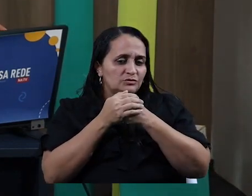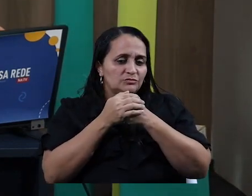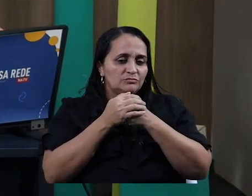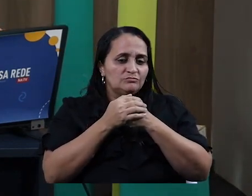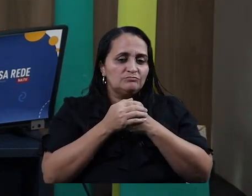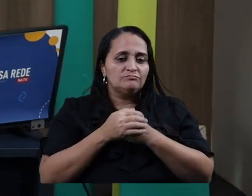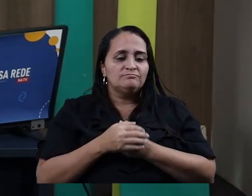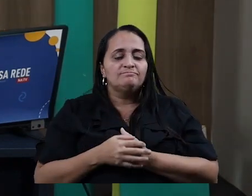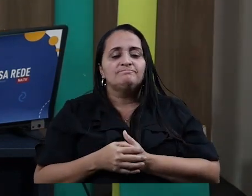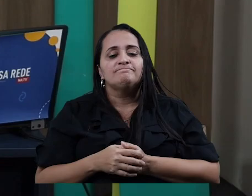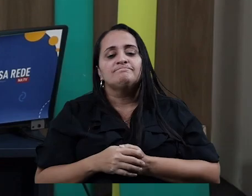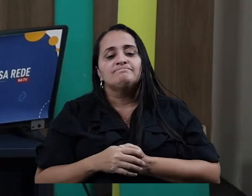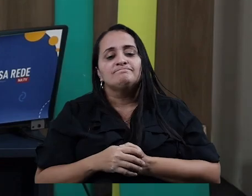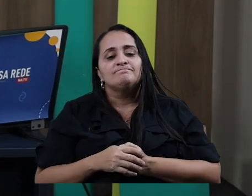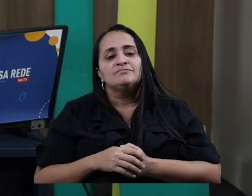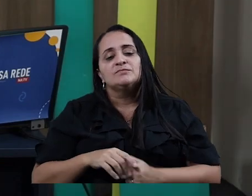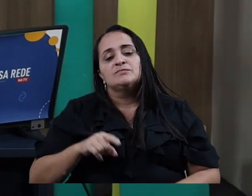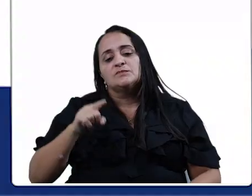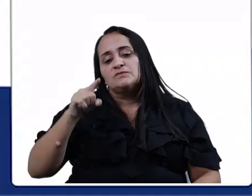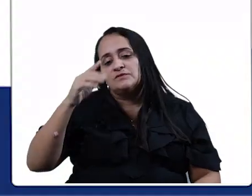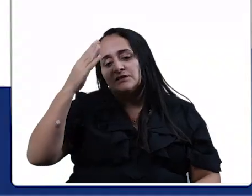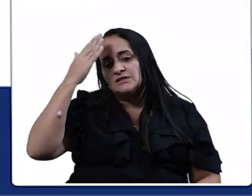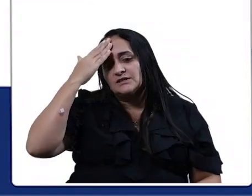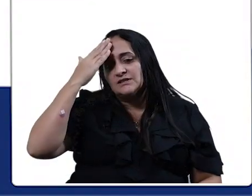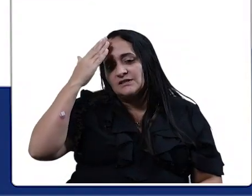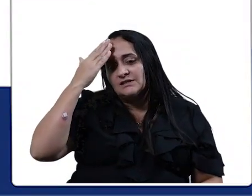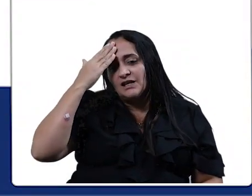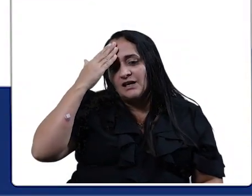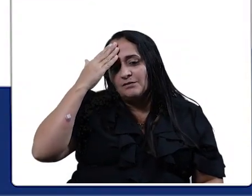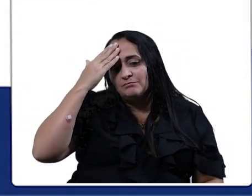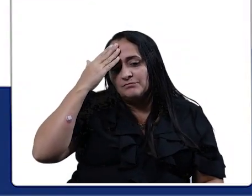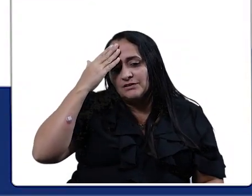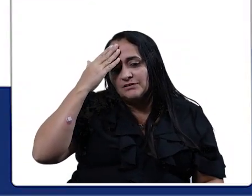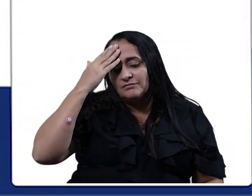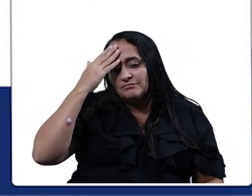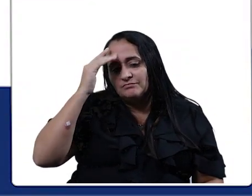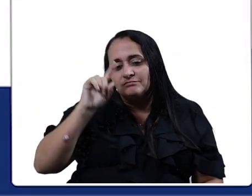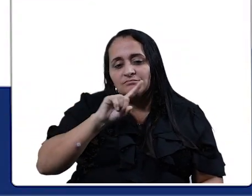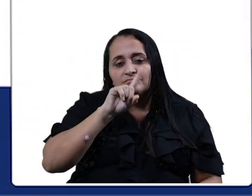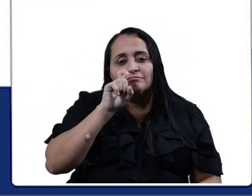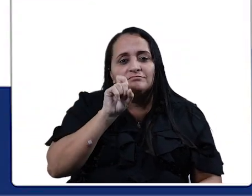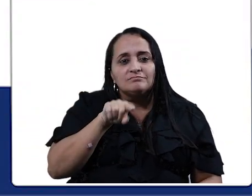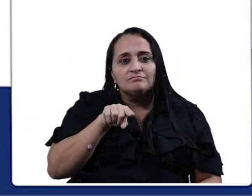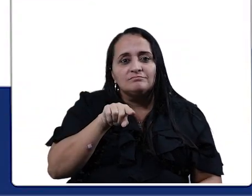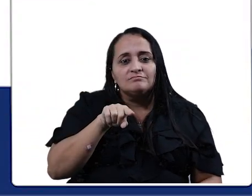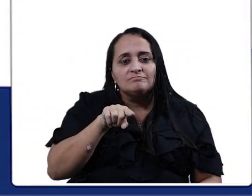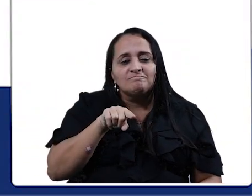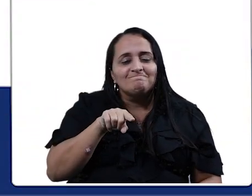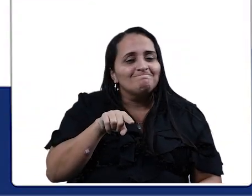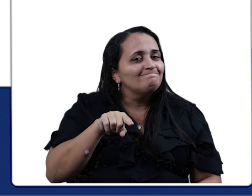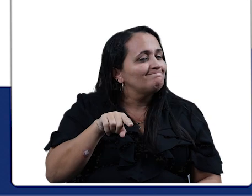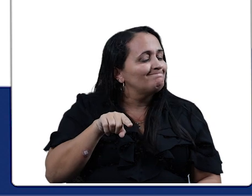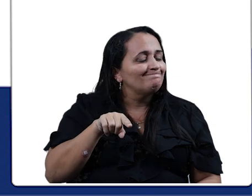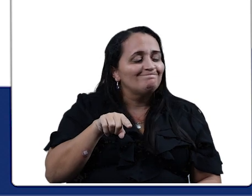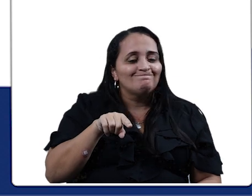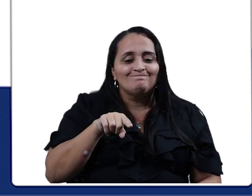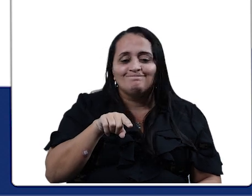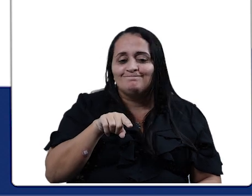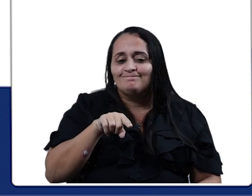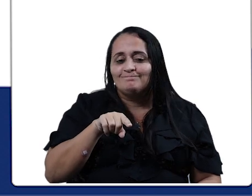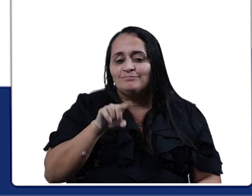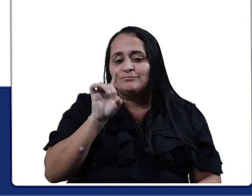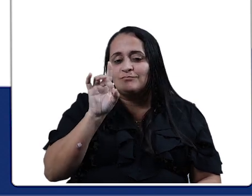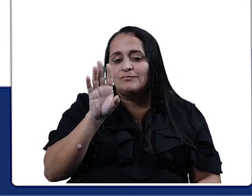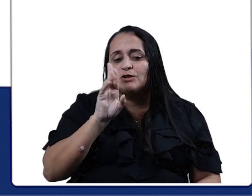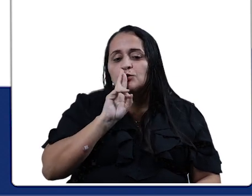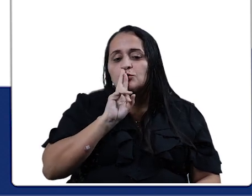E aí, será que eu dou a resposta? Acho que não, né? Tá bom, eu vou dar